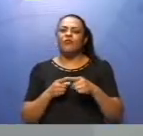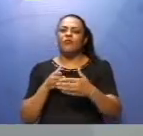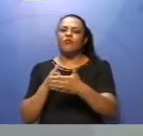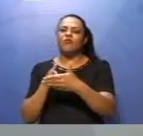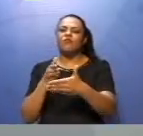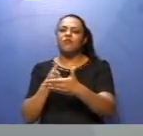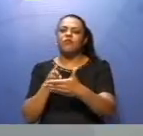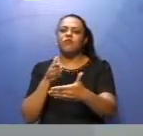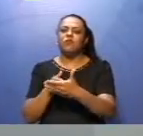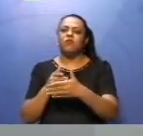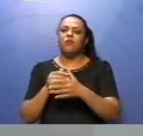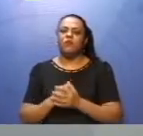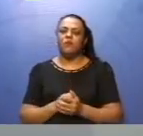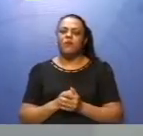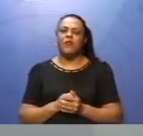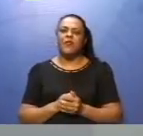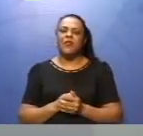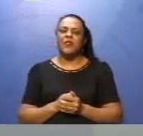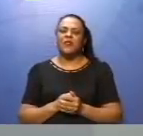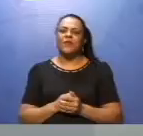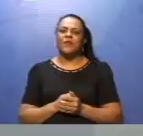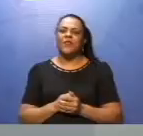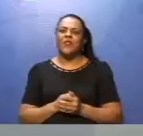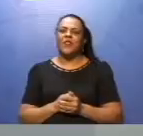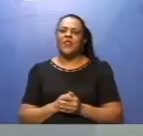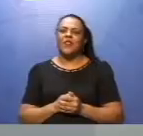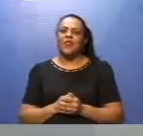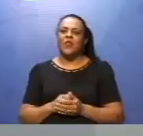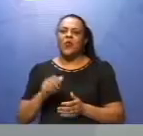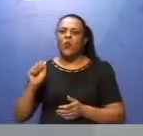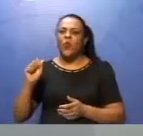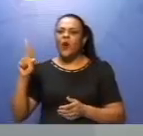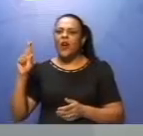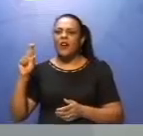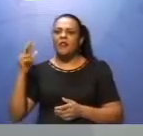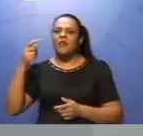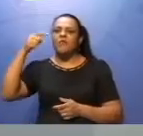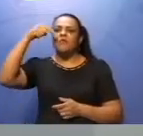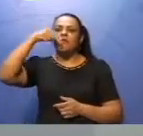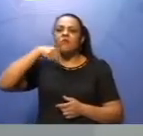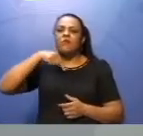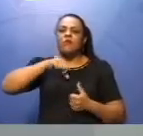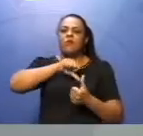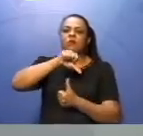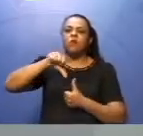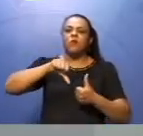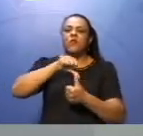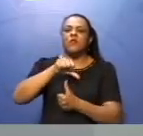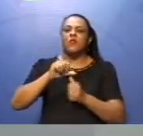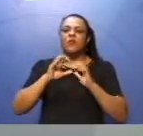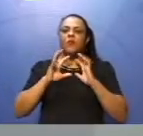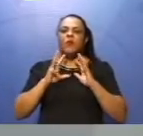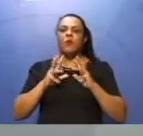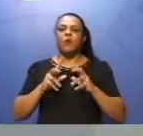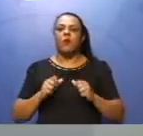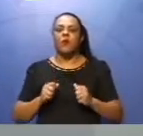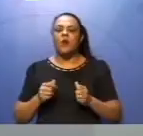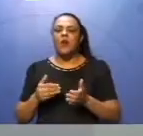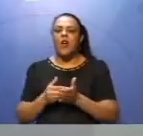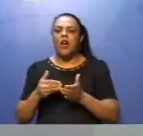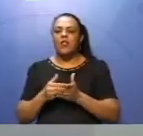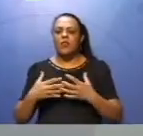que vai fazer com que todo o ar seja filtrado, aquecido e umidificado antes de chegar